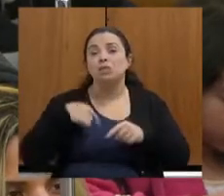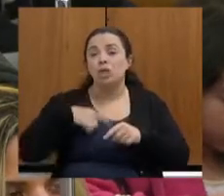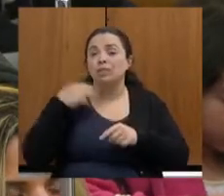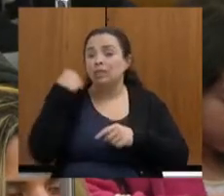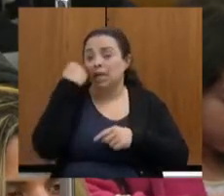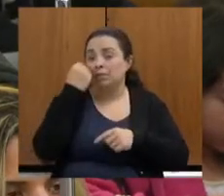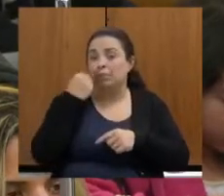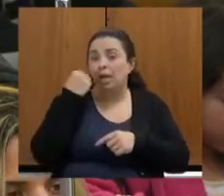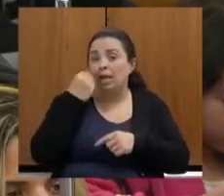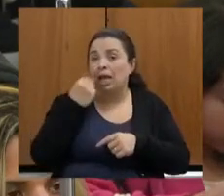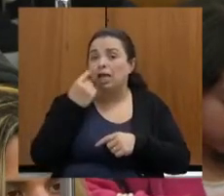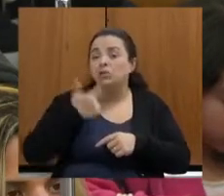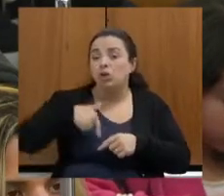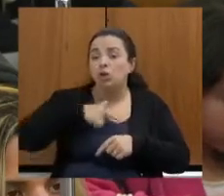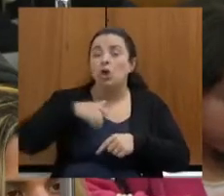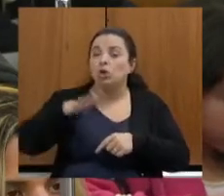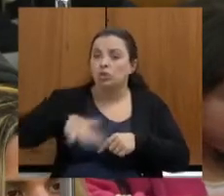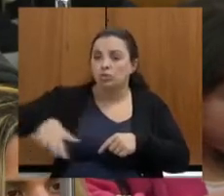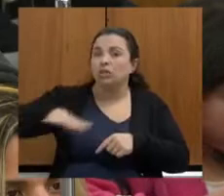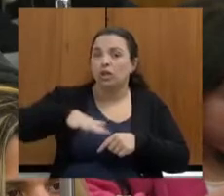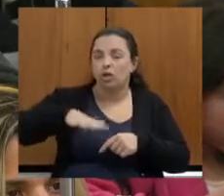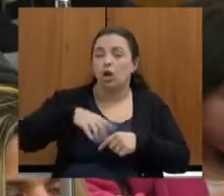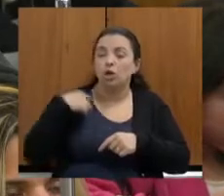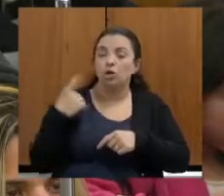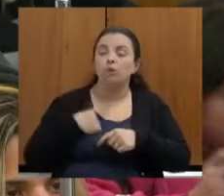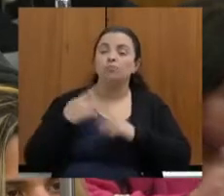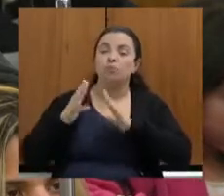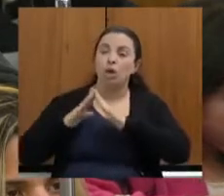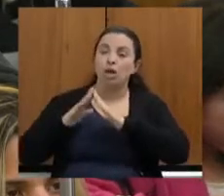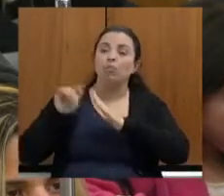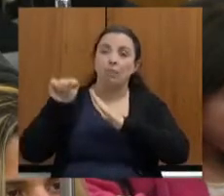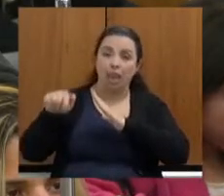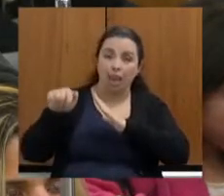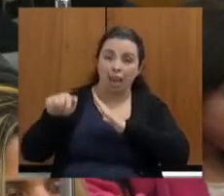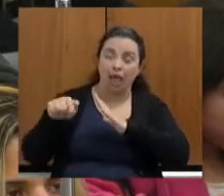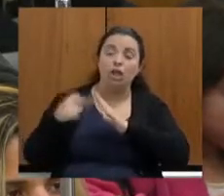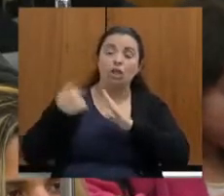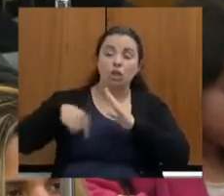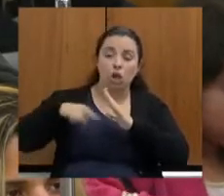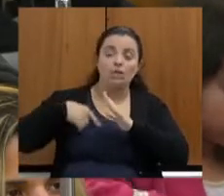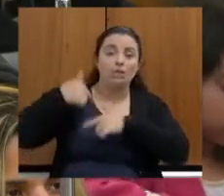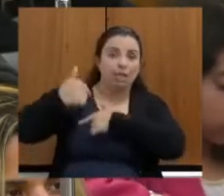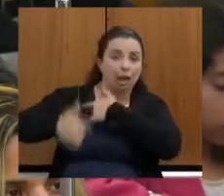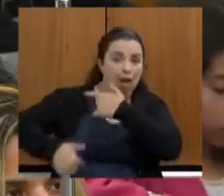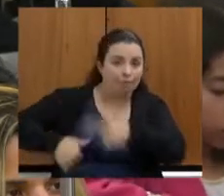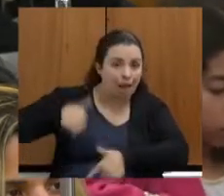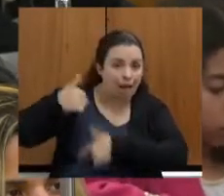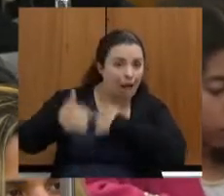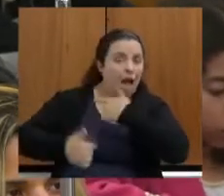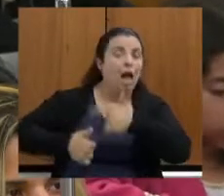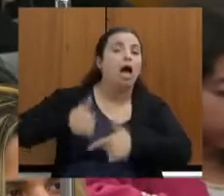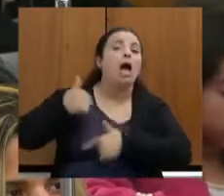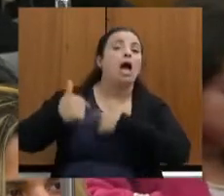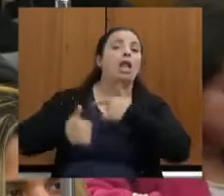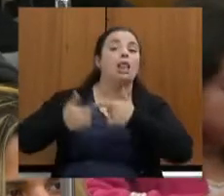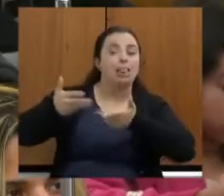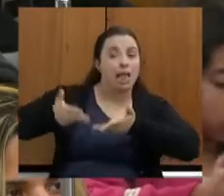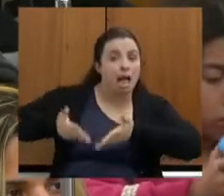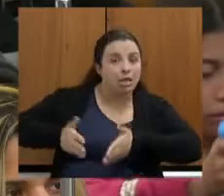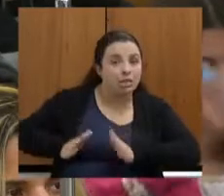com o nosso território Nós moramos no nosso território nós e vamos nós